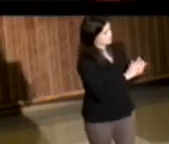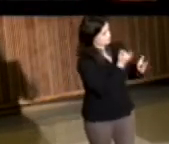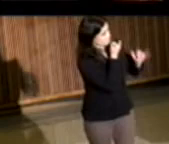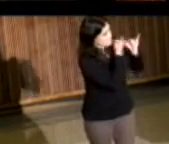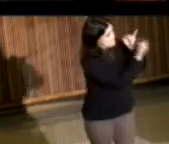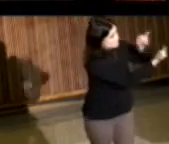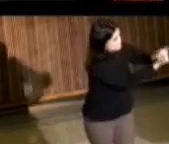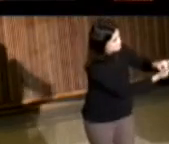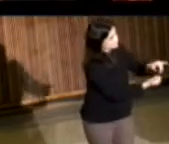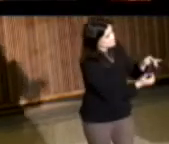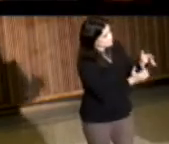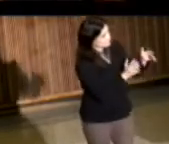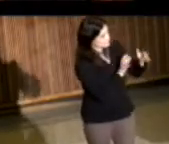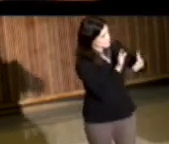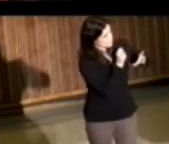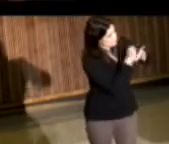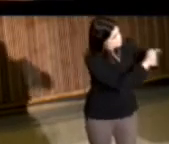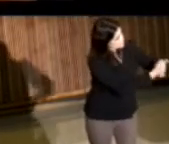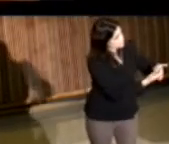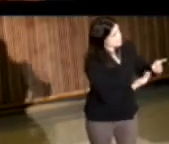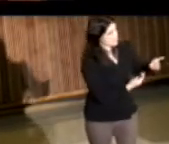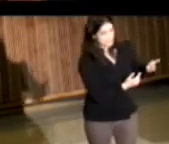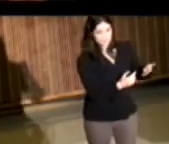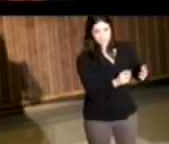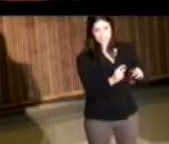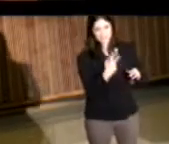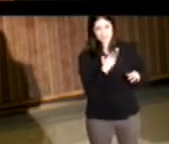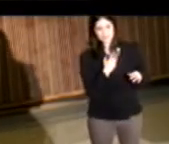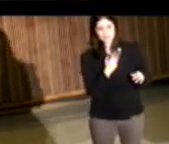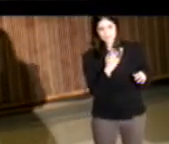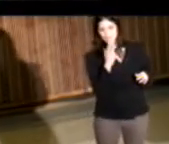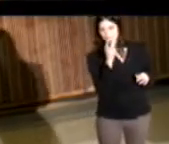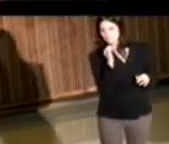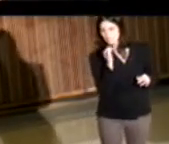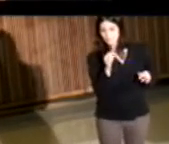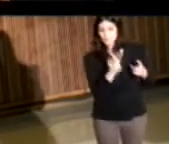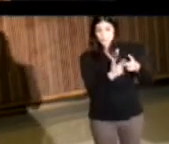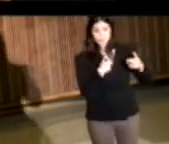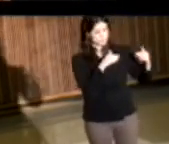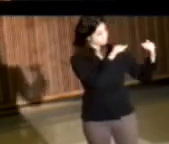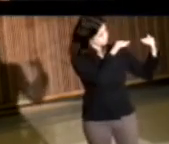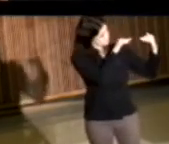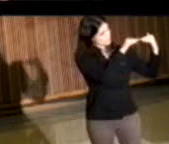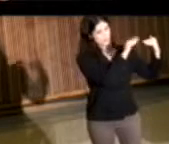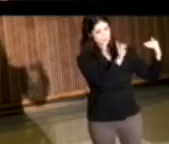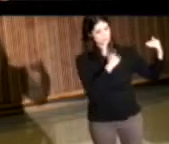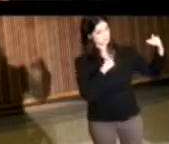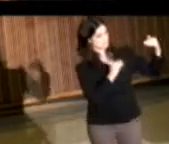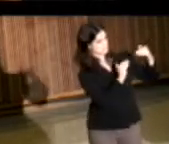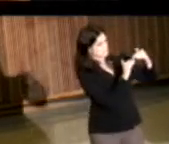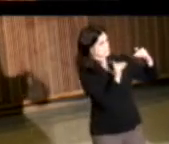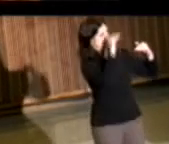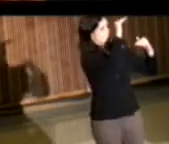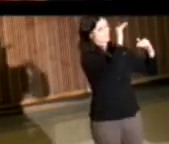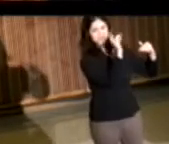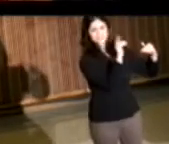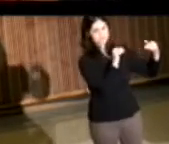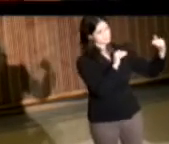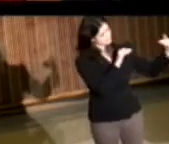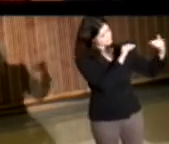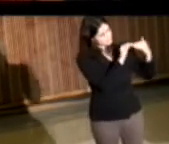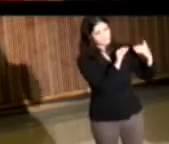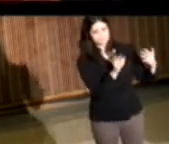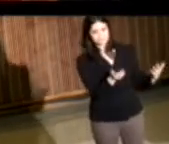Sabe, as pessoas que se acham muito importantes, muito grandes, muito especiais, até quando tem